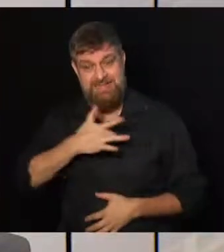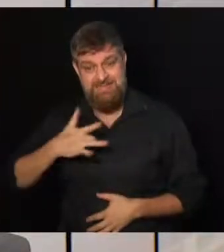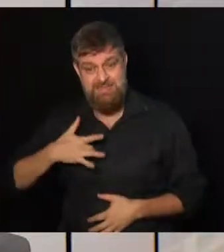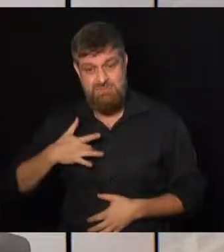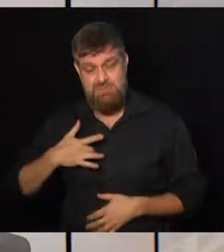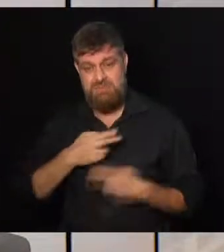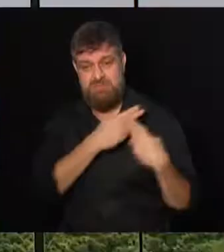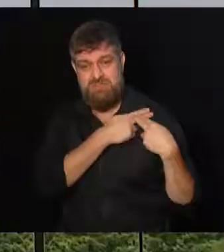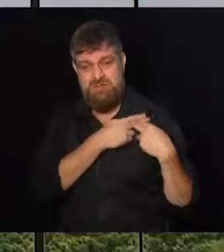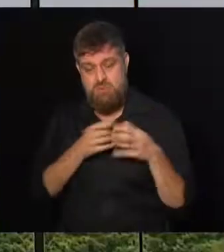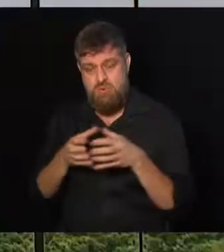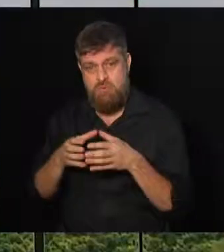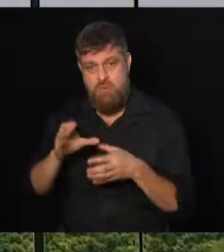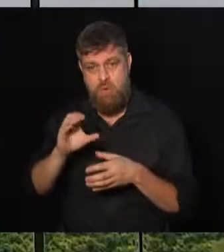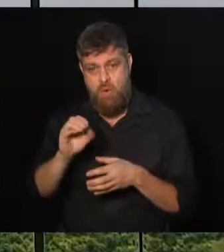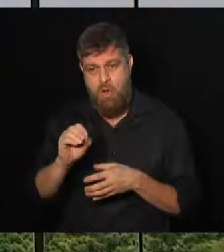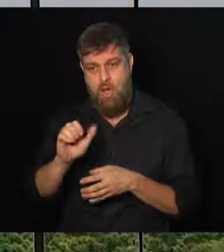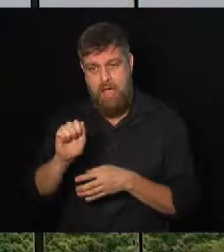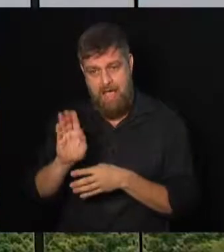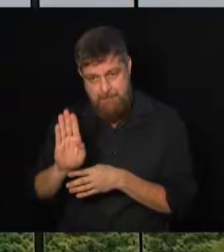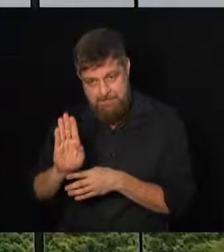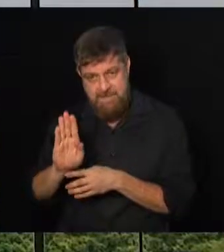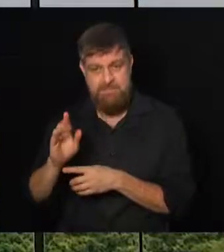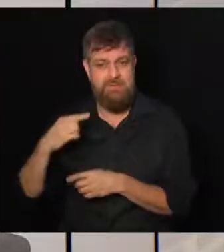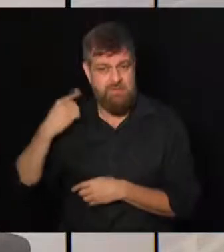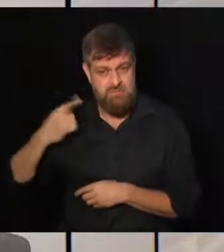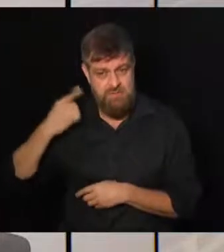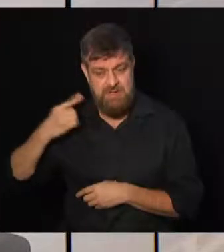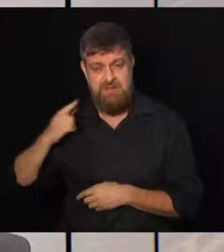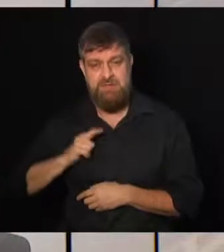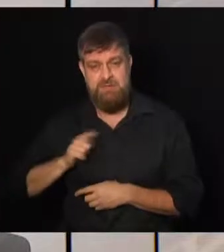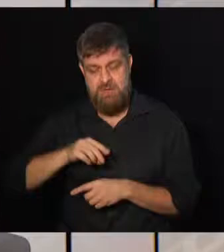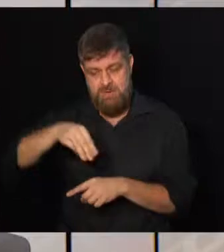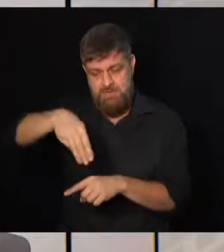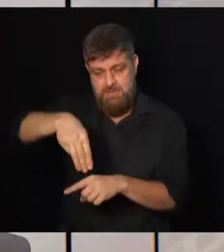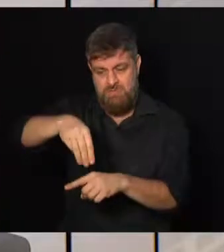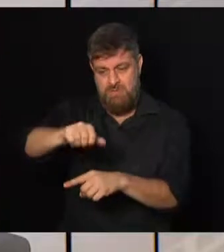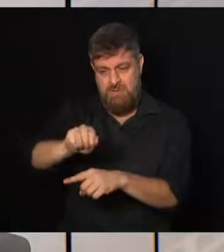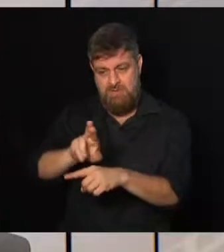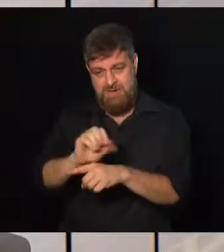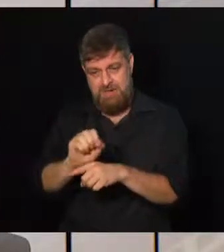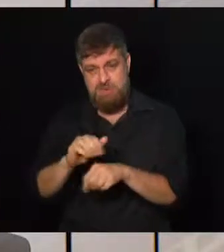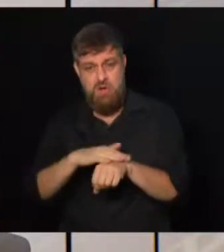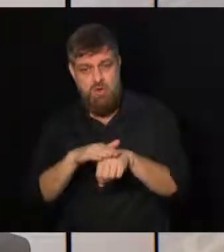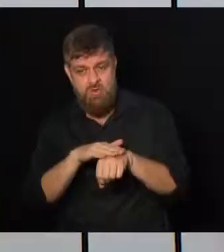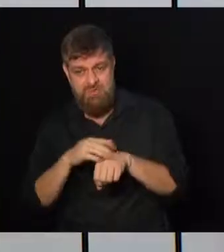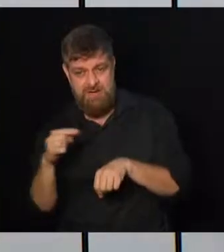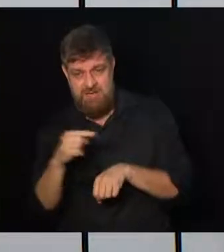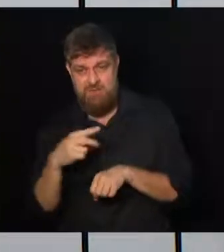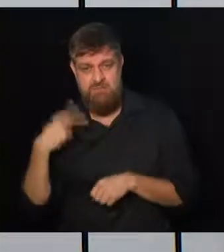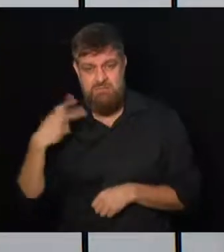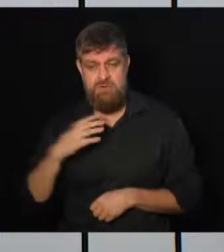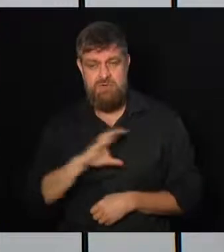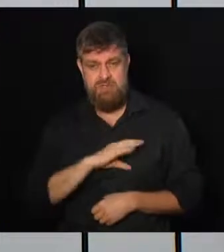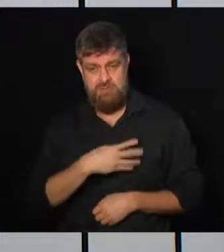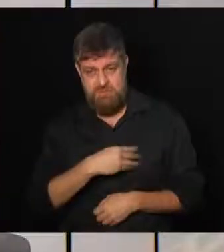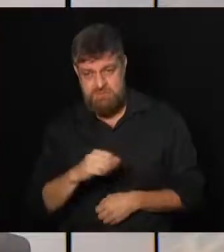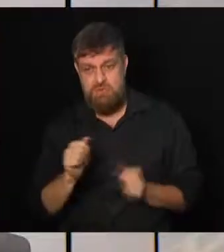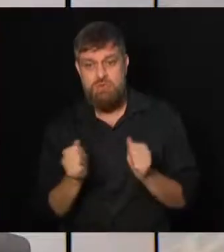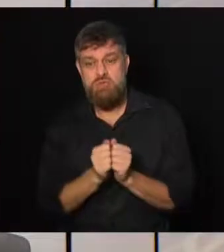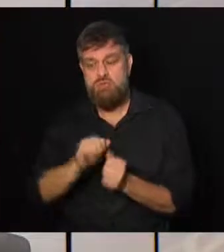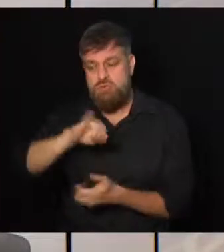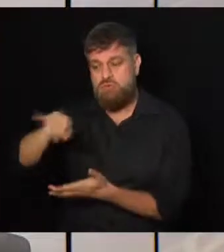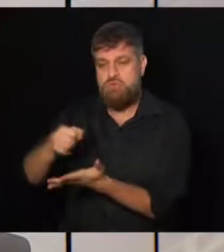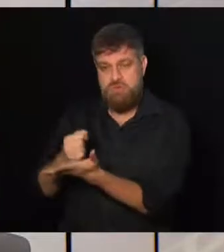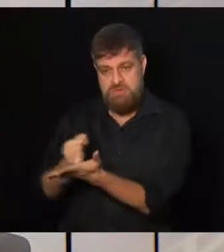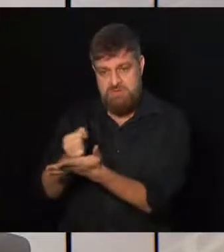Campinas, Márcio Augusto Marques Inácio, e também com os vereadores Campos Filho, do Democratas, e Jorge da